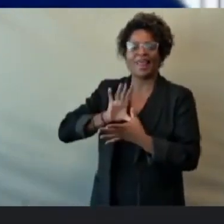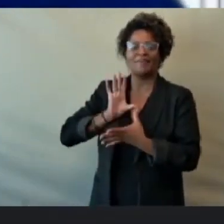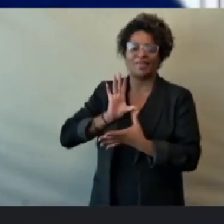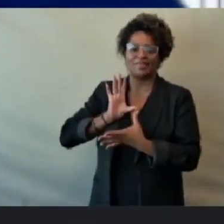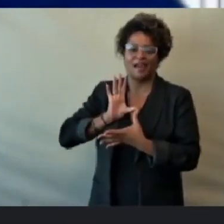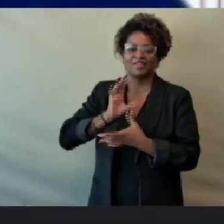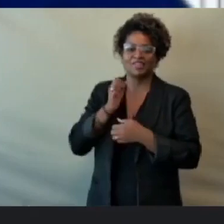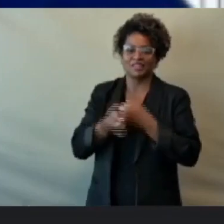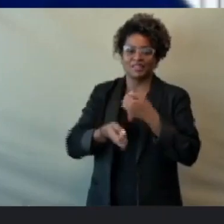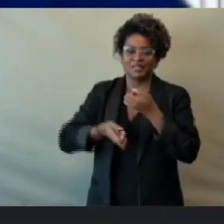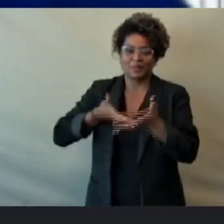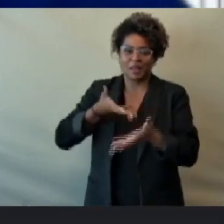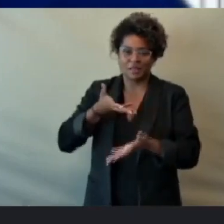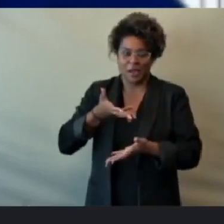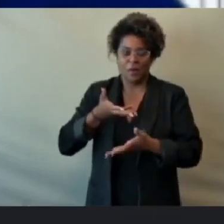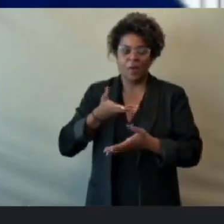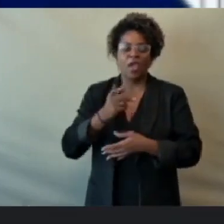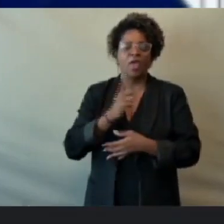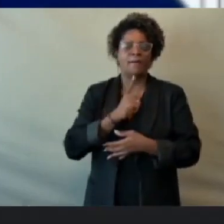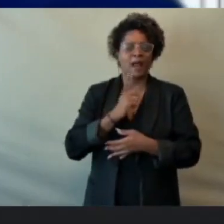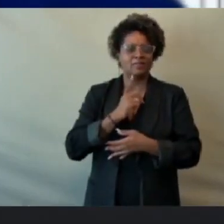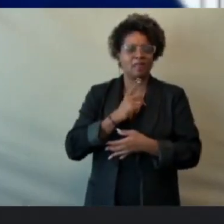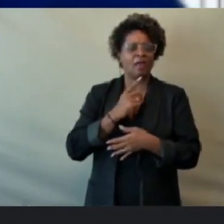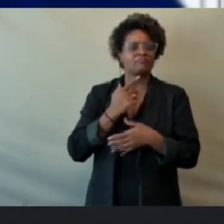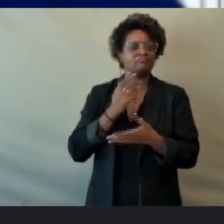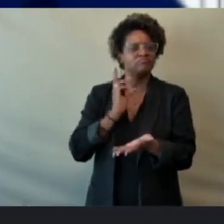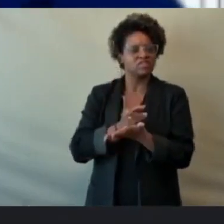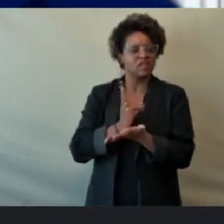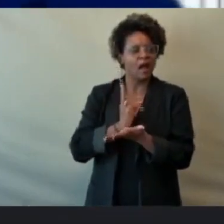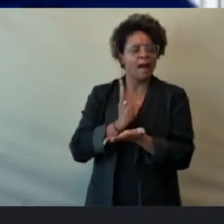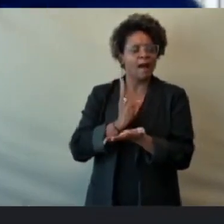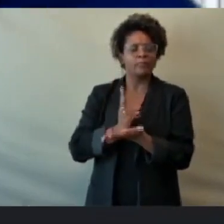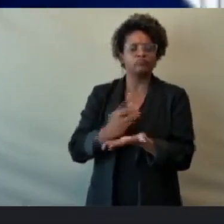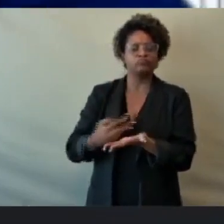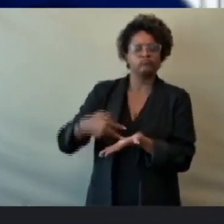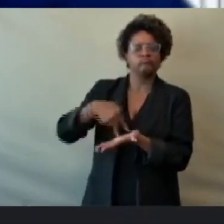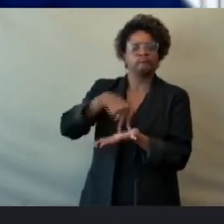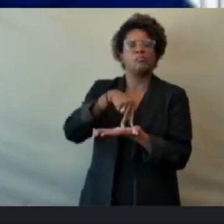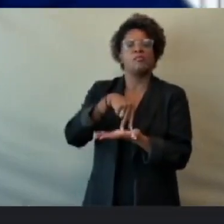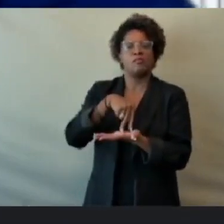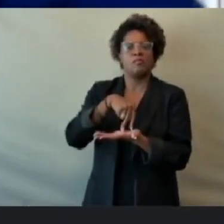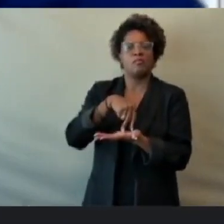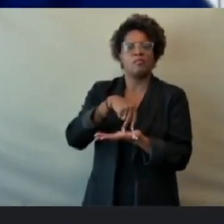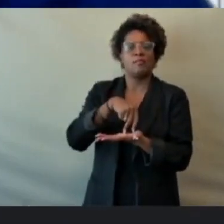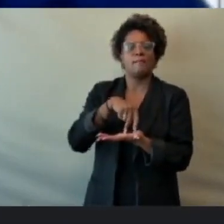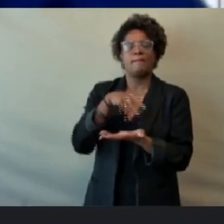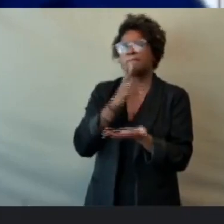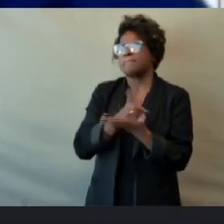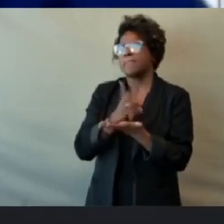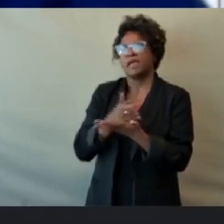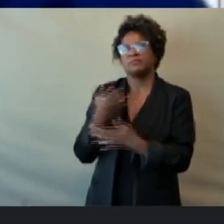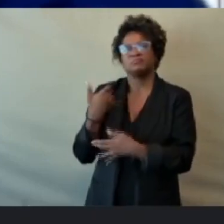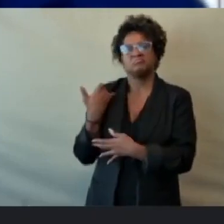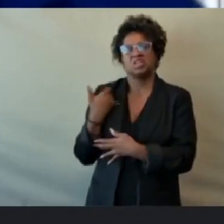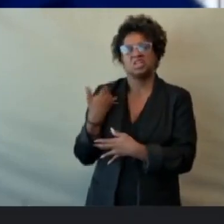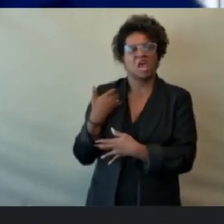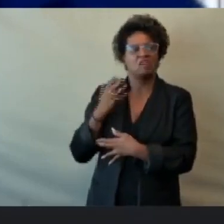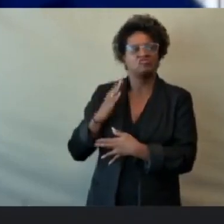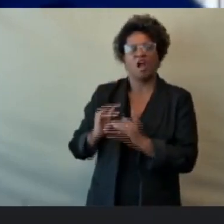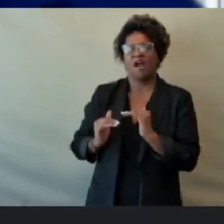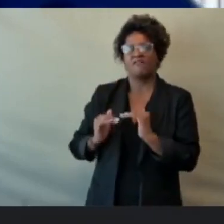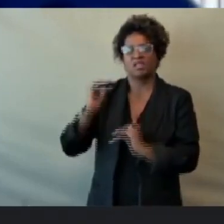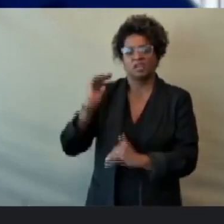manter ativo, mesmo com muitos anos para se viver. Para isso,